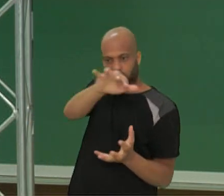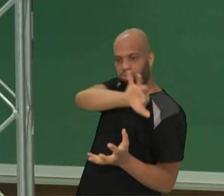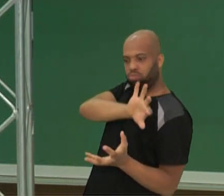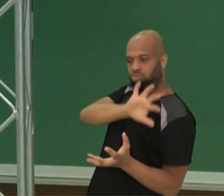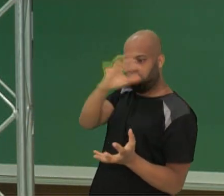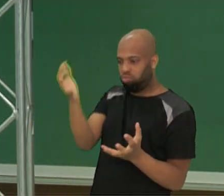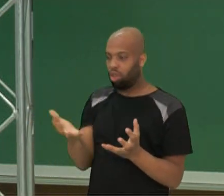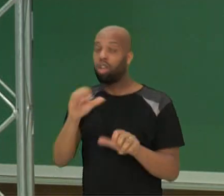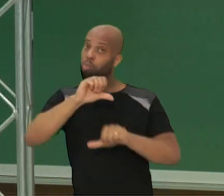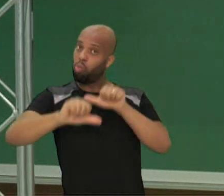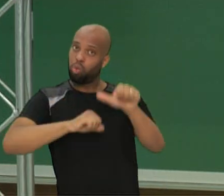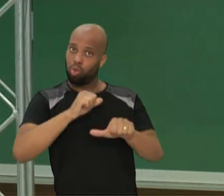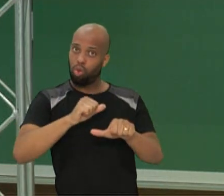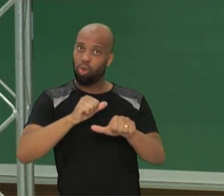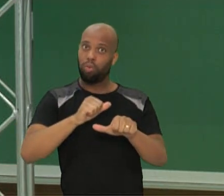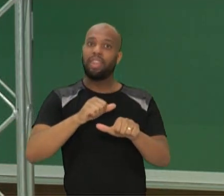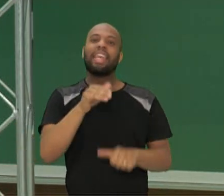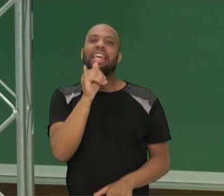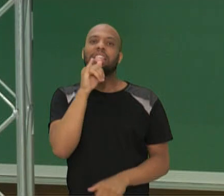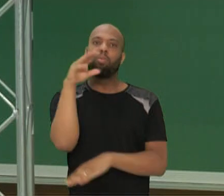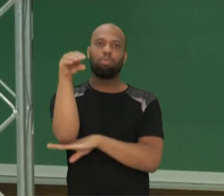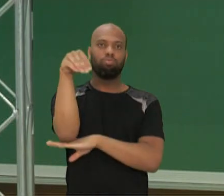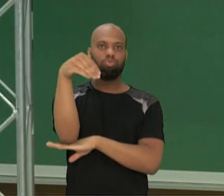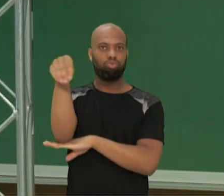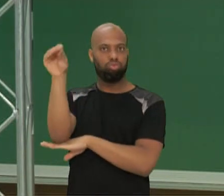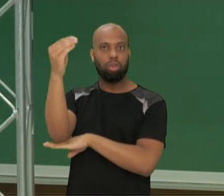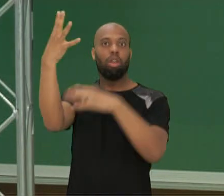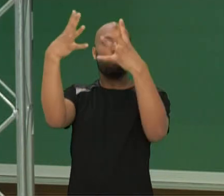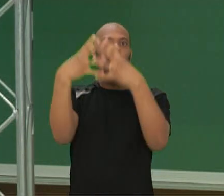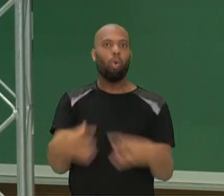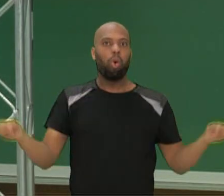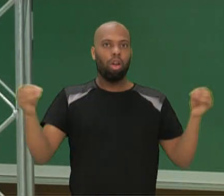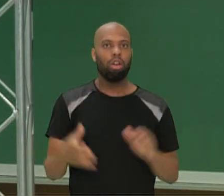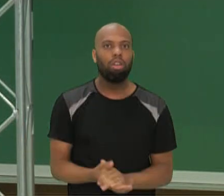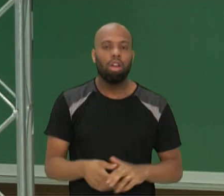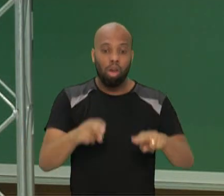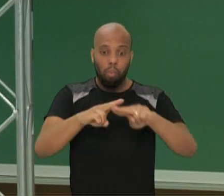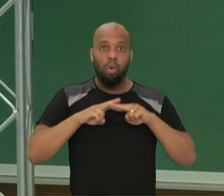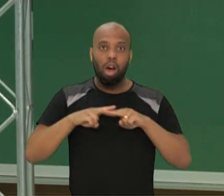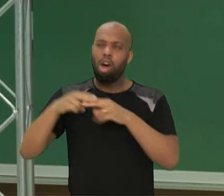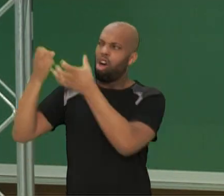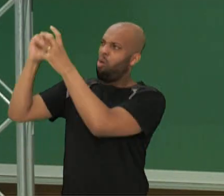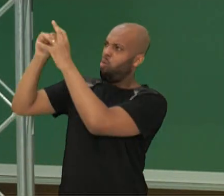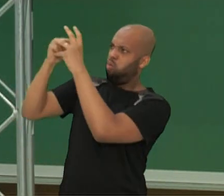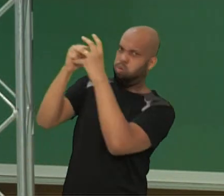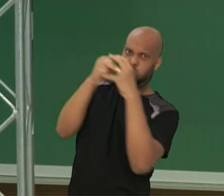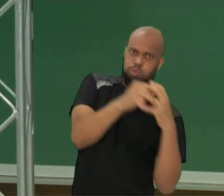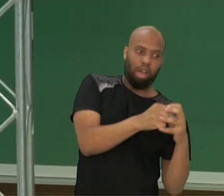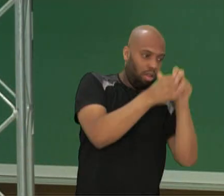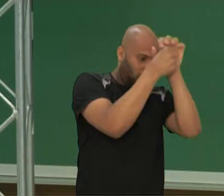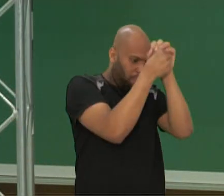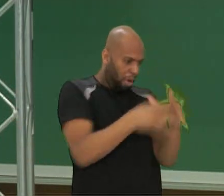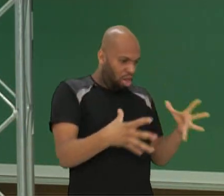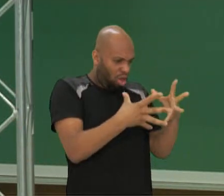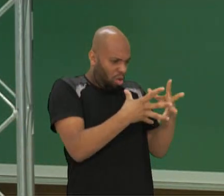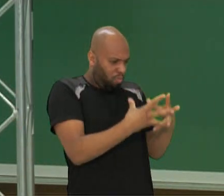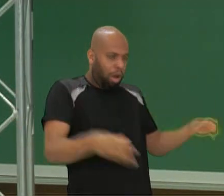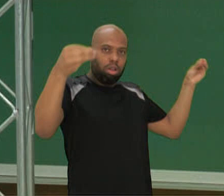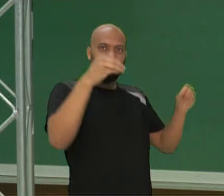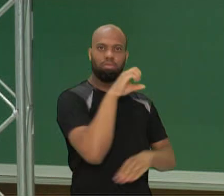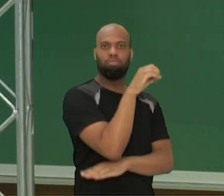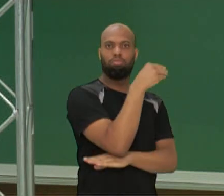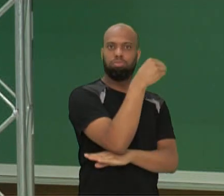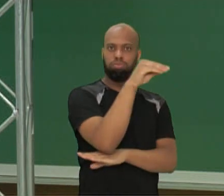exemplo disso é a própria extinção dos dinossauros, que foi em consequência de um meteoro que atingiu o nosso planeta e um meteoro de